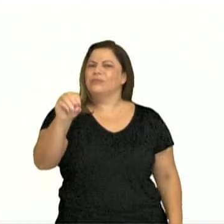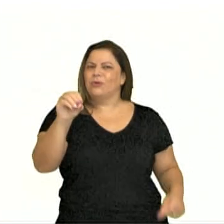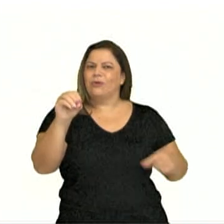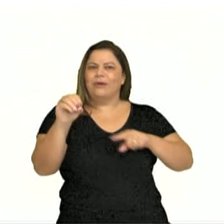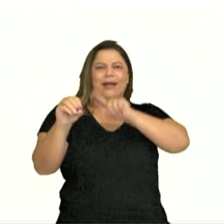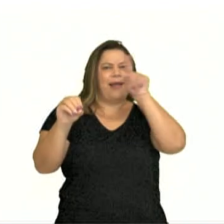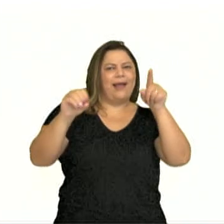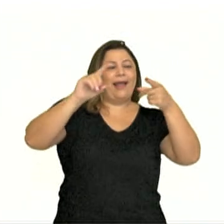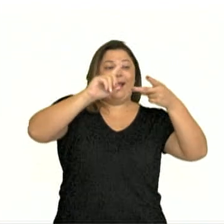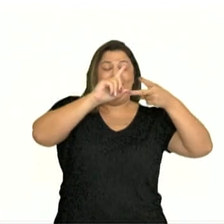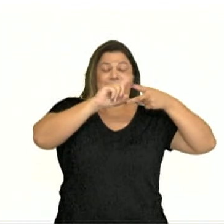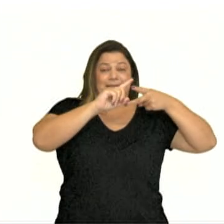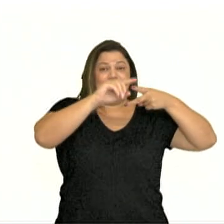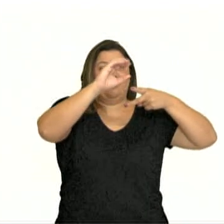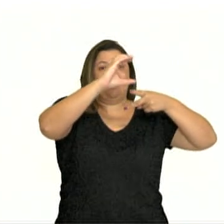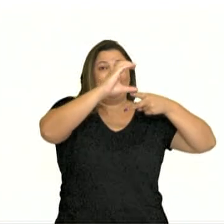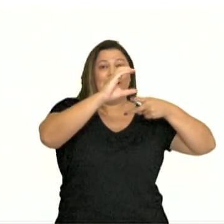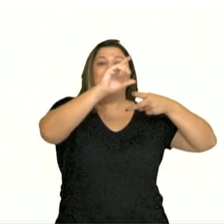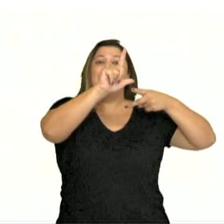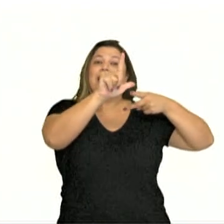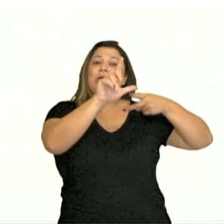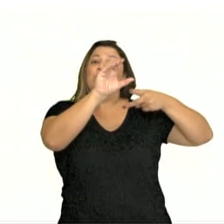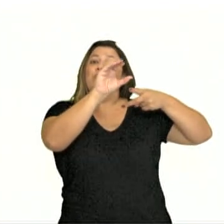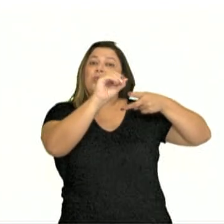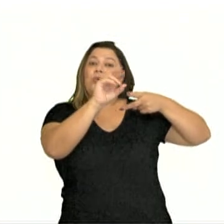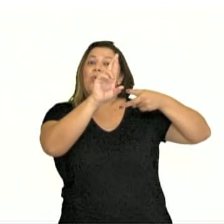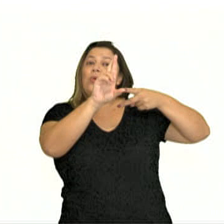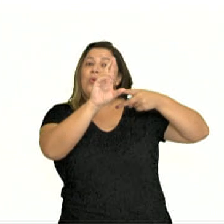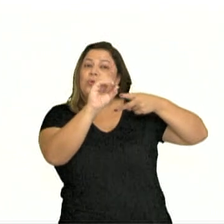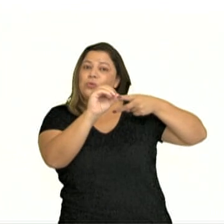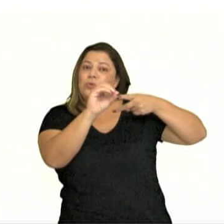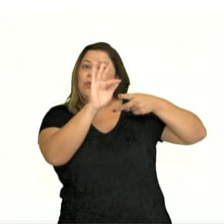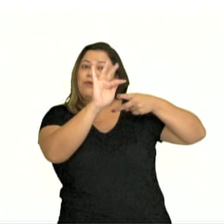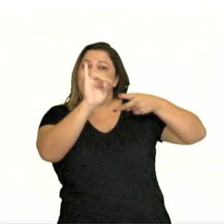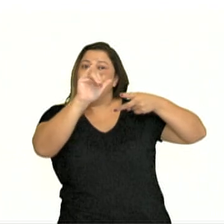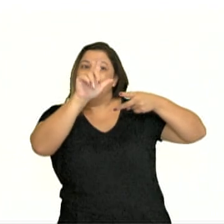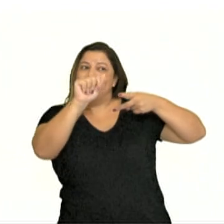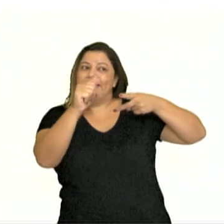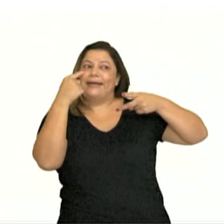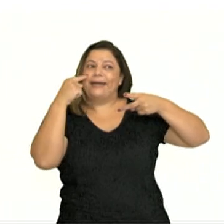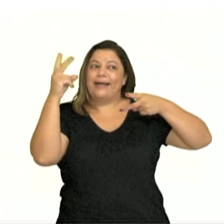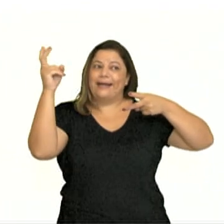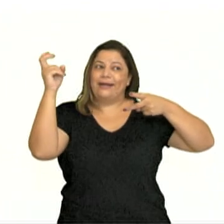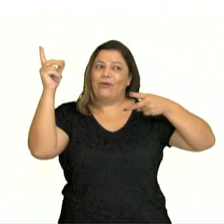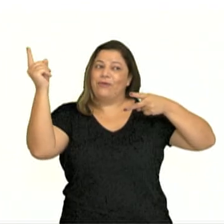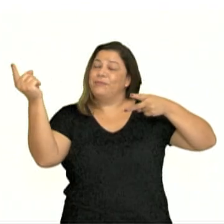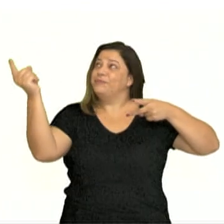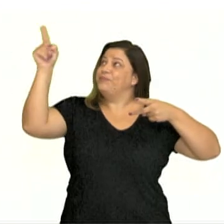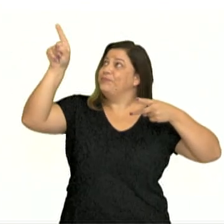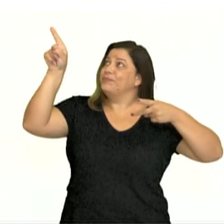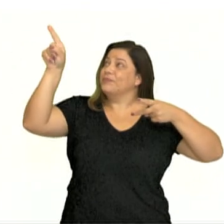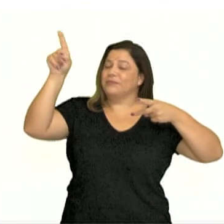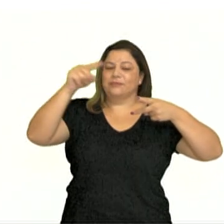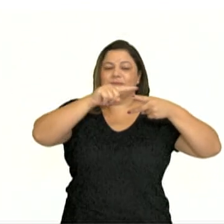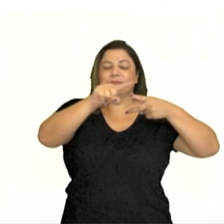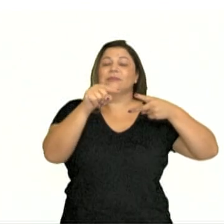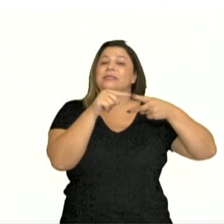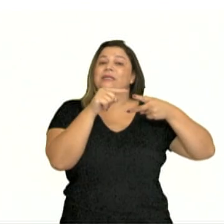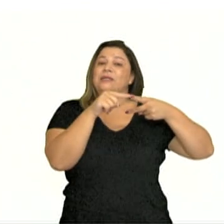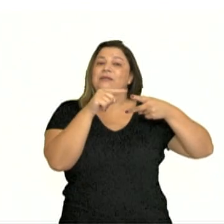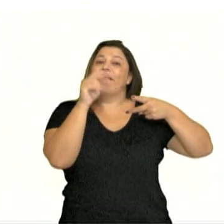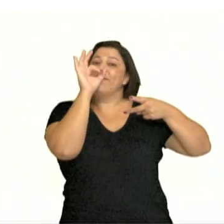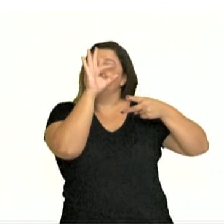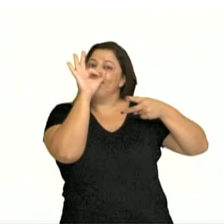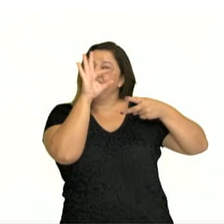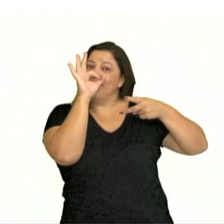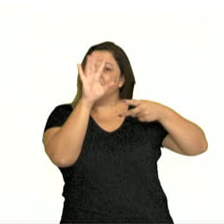era cloroplasto de clorofila? Né? Vou até voltar aqui, ó. Cloroplasto, clorofila,